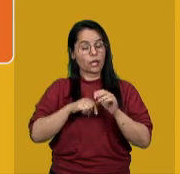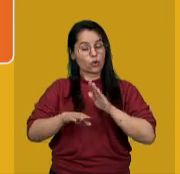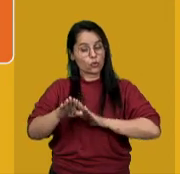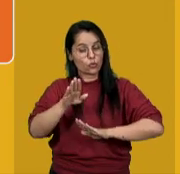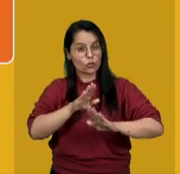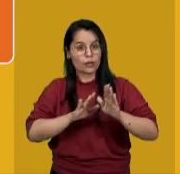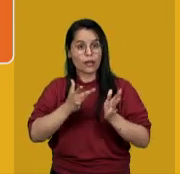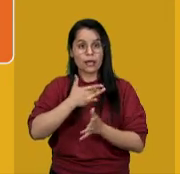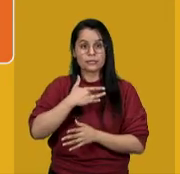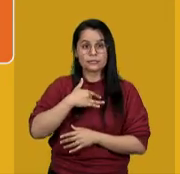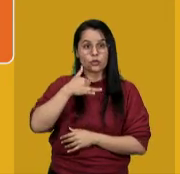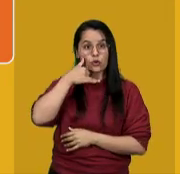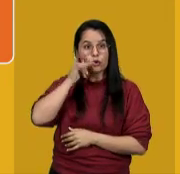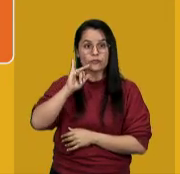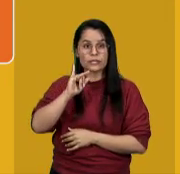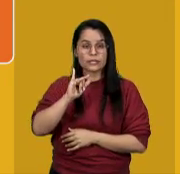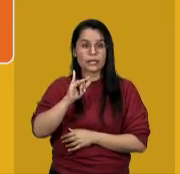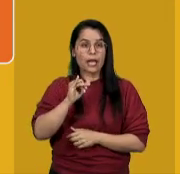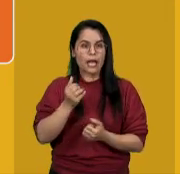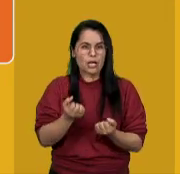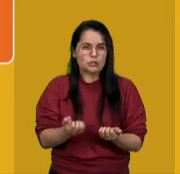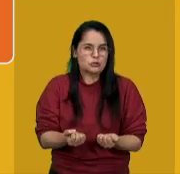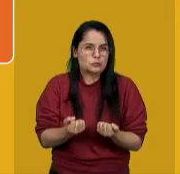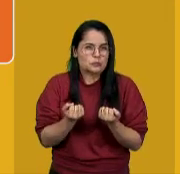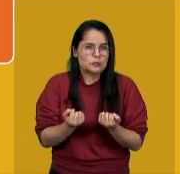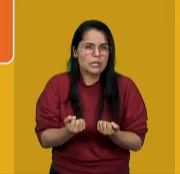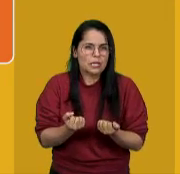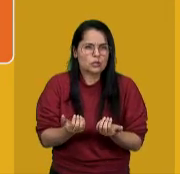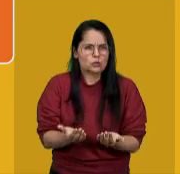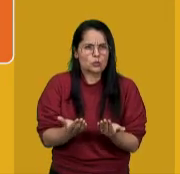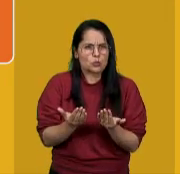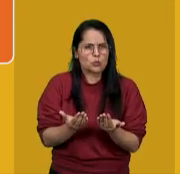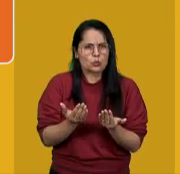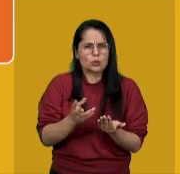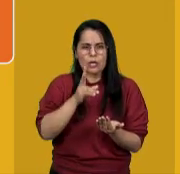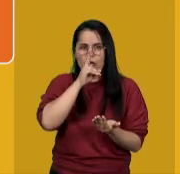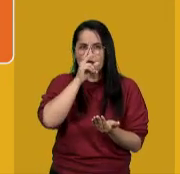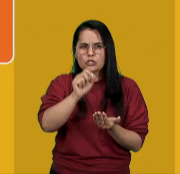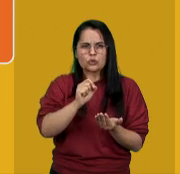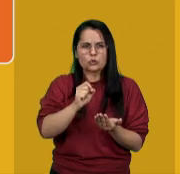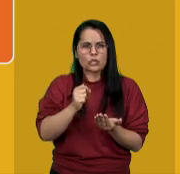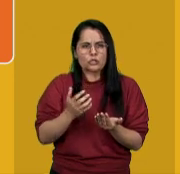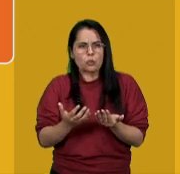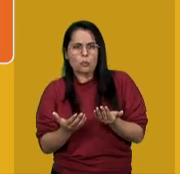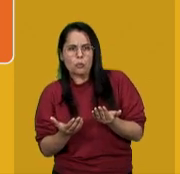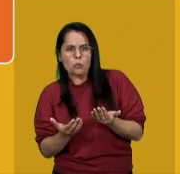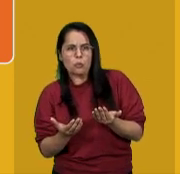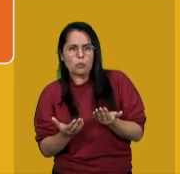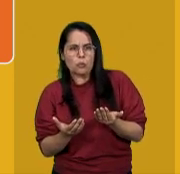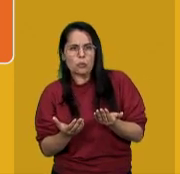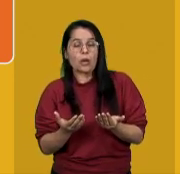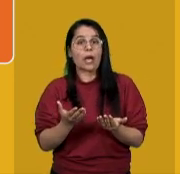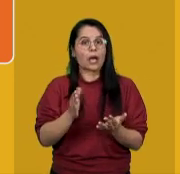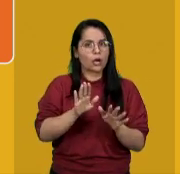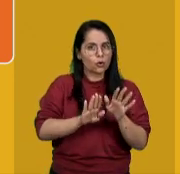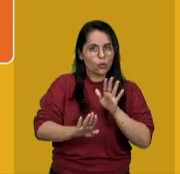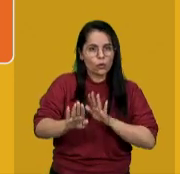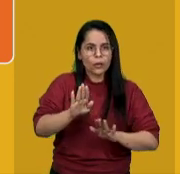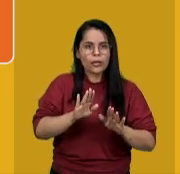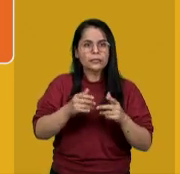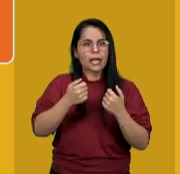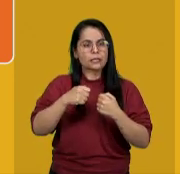saúde, evitar carregar objetos pesados, forçando apenas um lado do corpo. Mantenha o